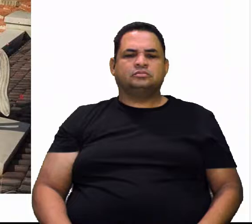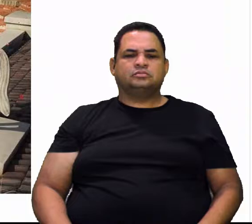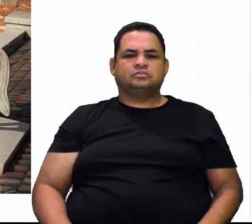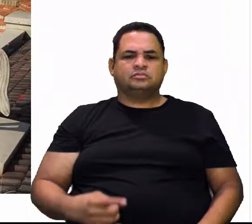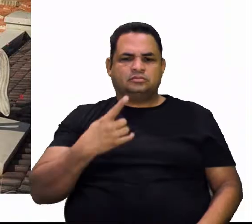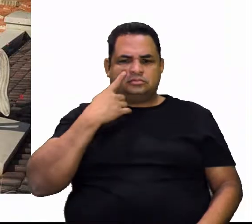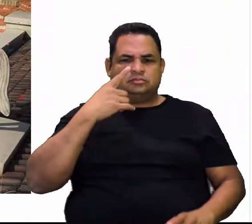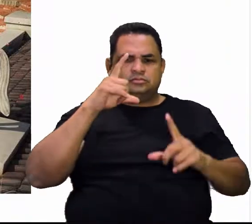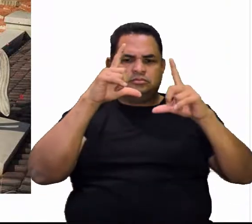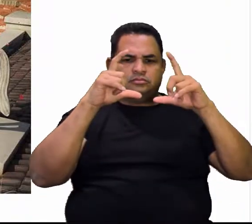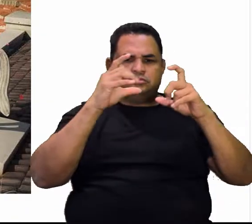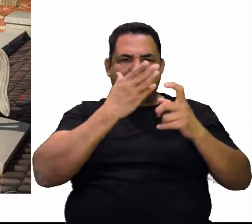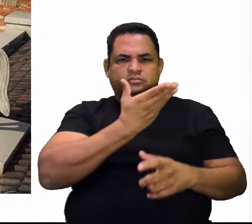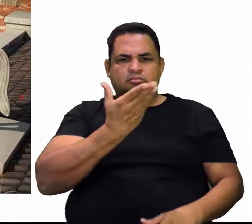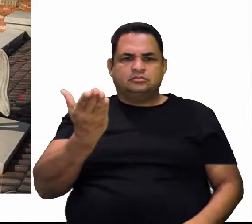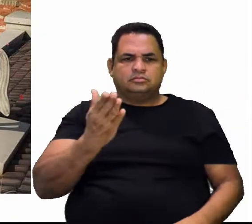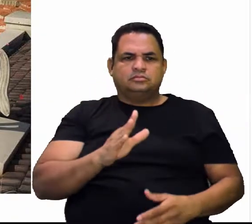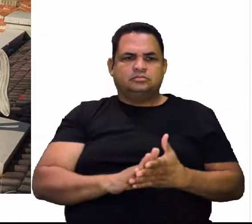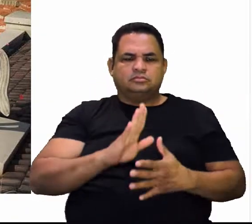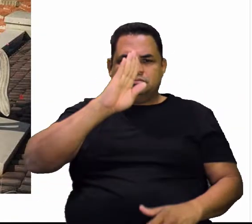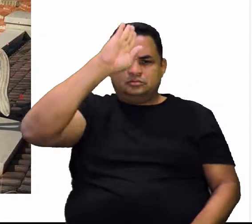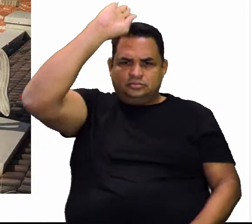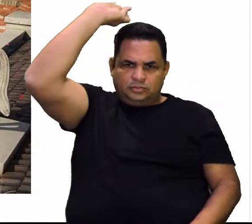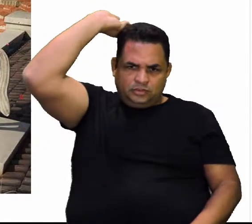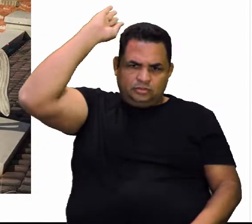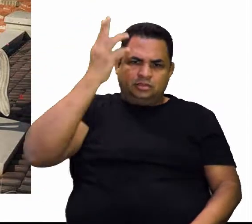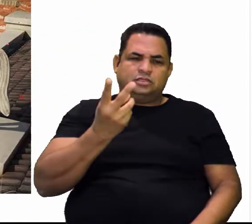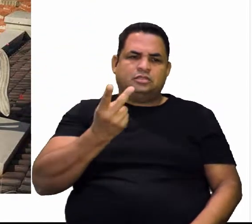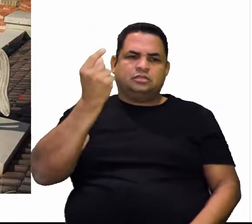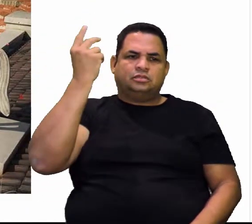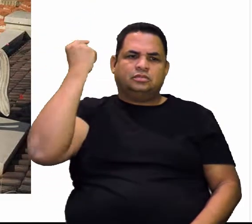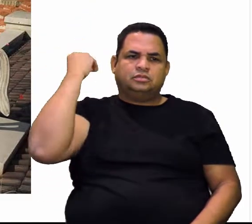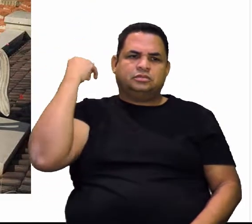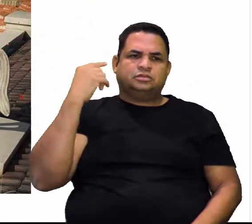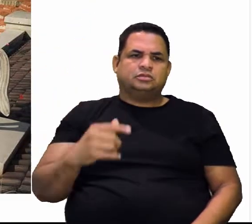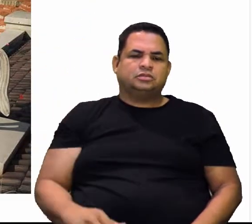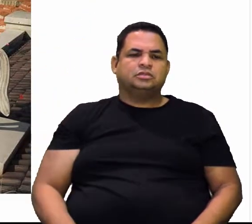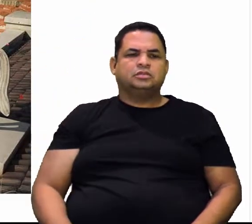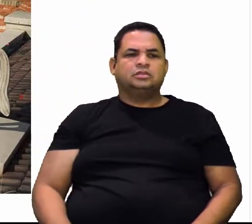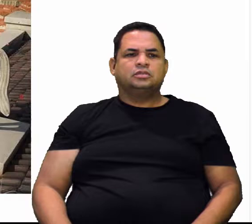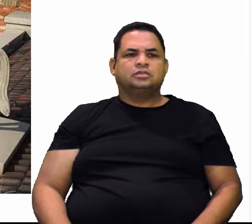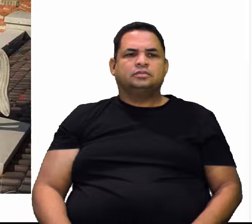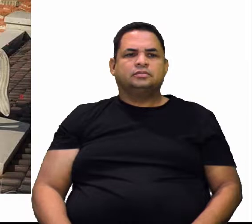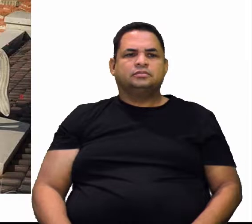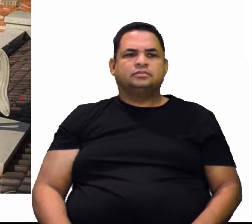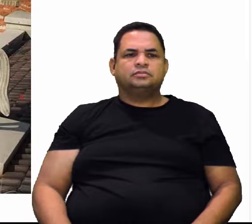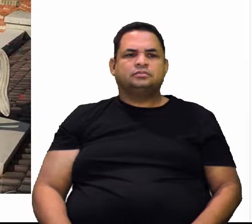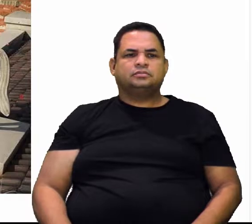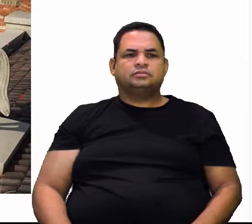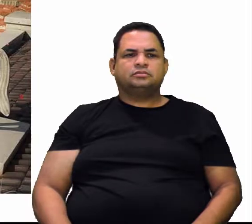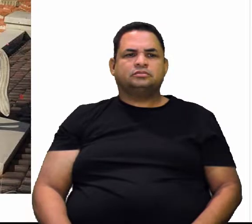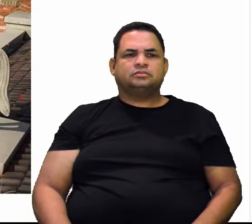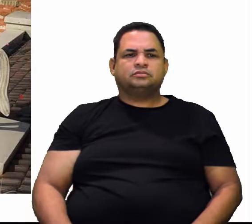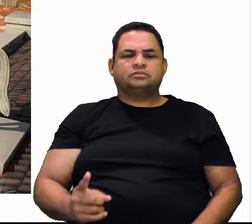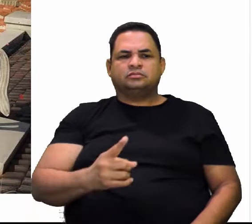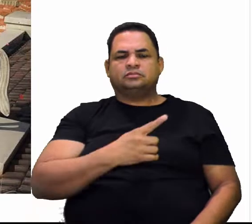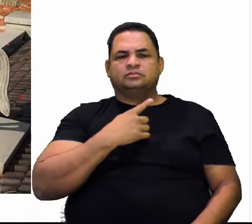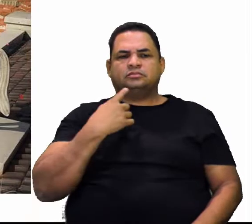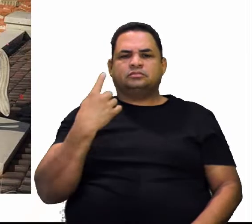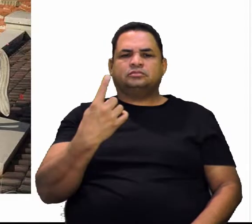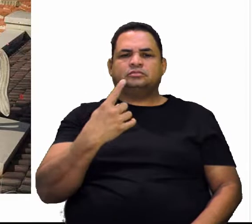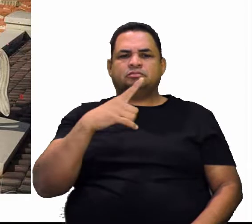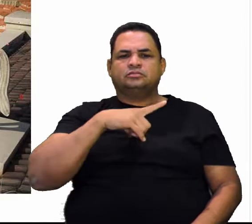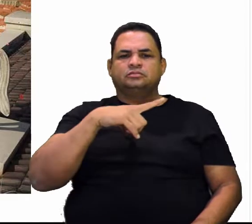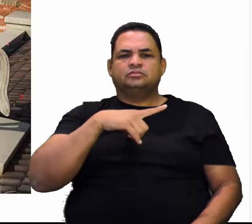Olha essa foto aí, Roma Antiga. Roma Antiga. Então, nós temos aí em